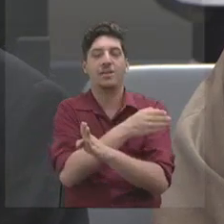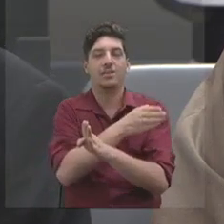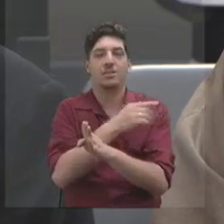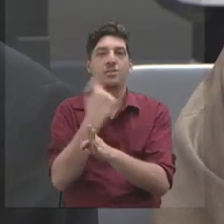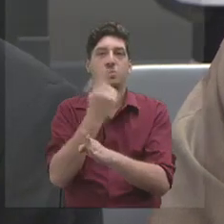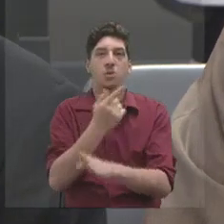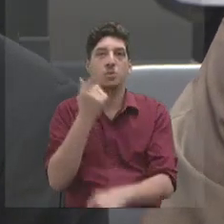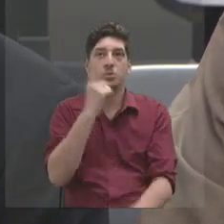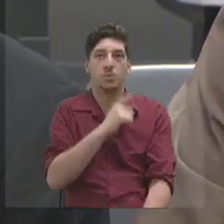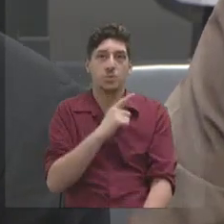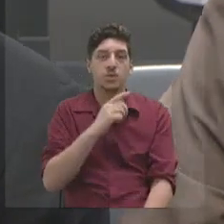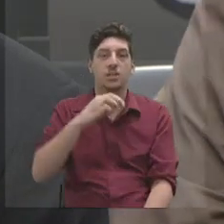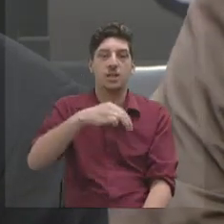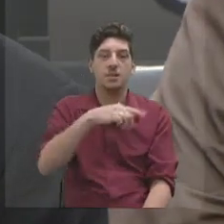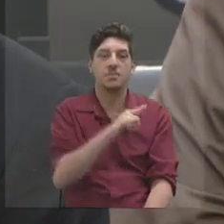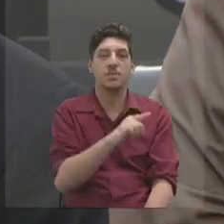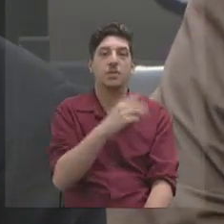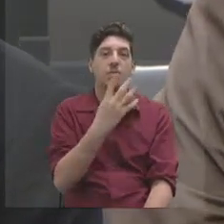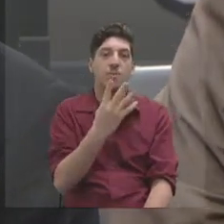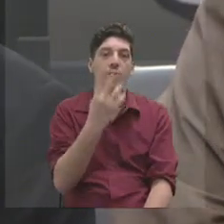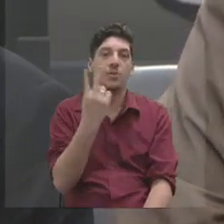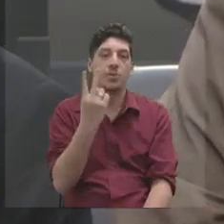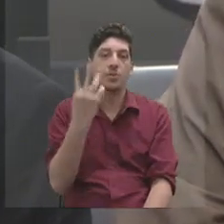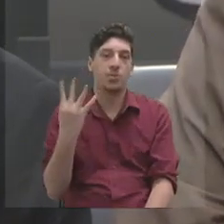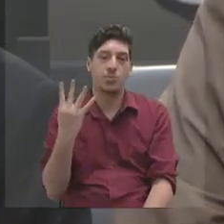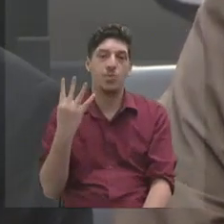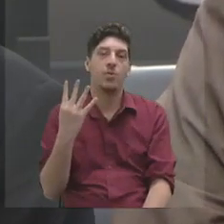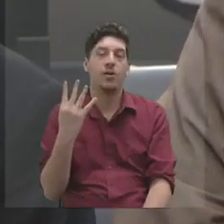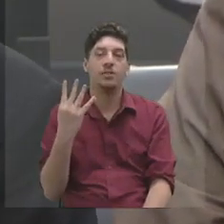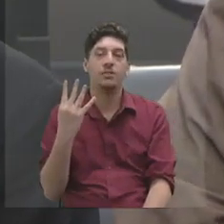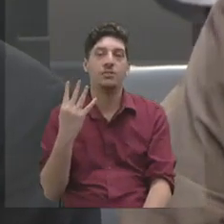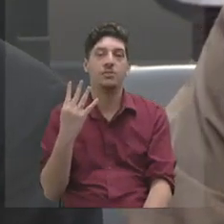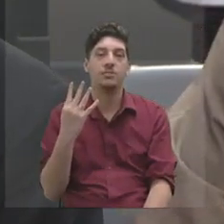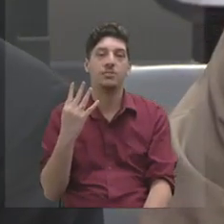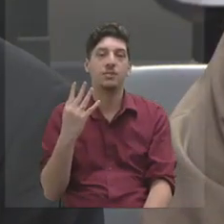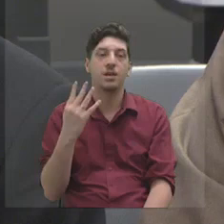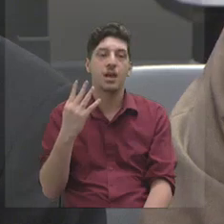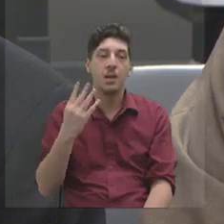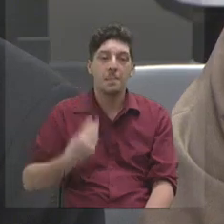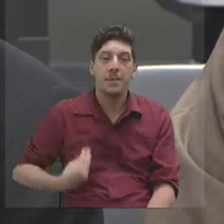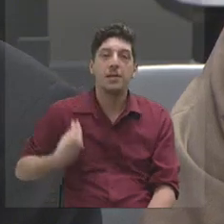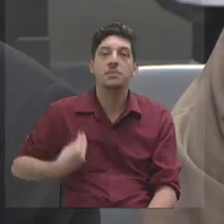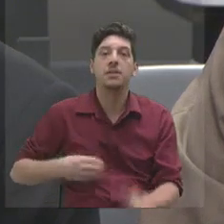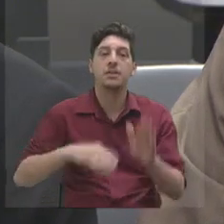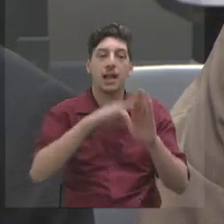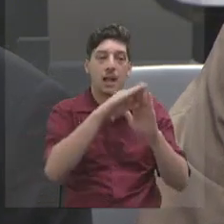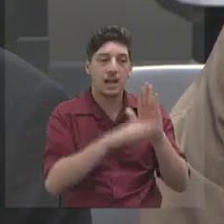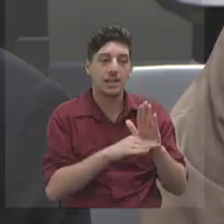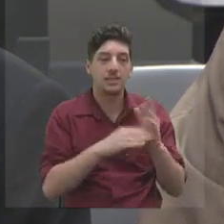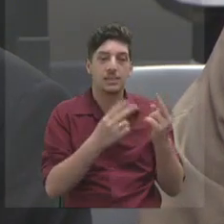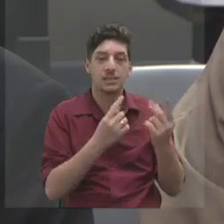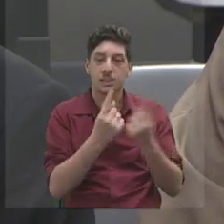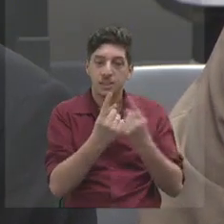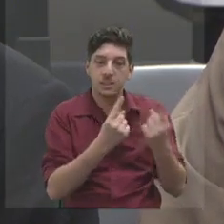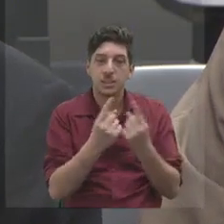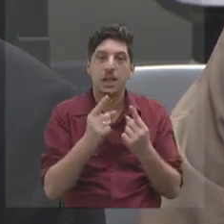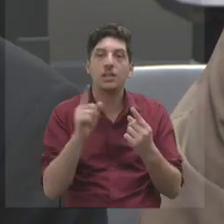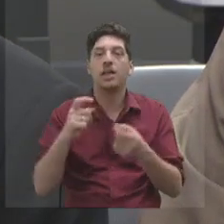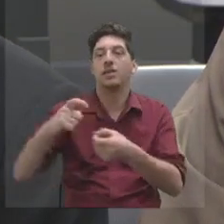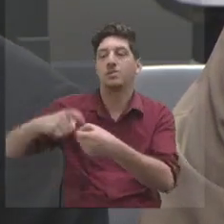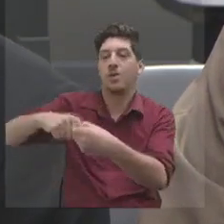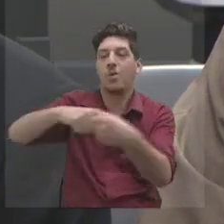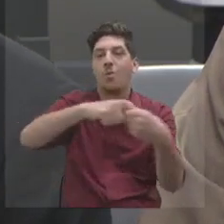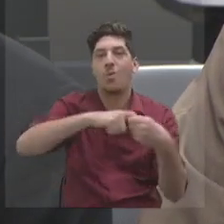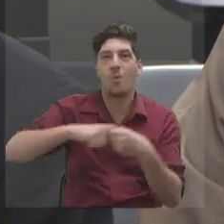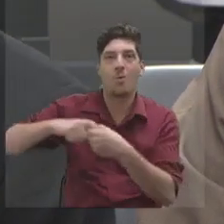conseguimos que a mg424 que ela entrasse nessa lista de estradas que seriam concessão até porque é uma das